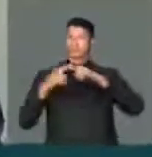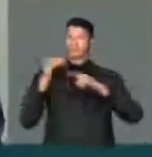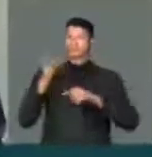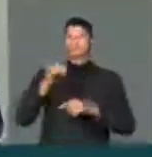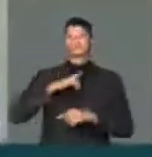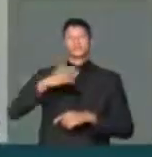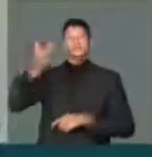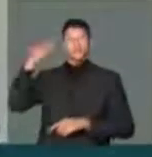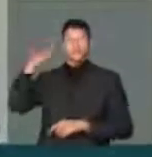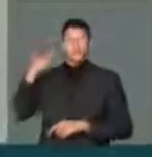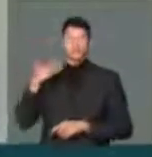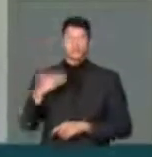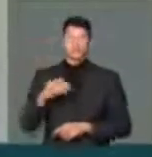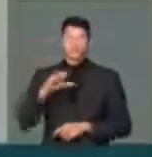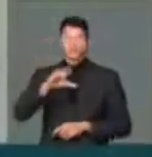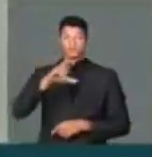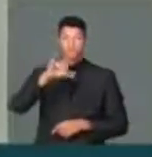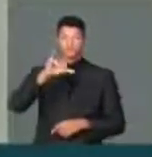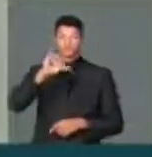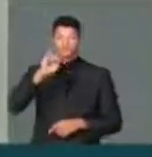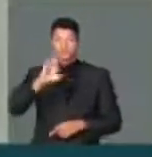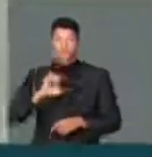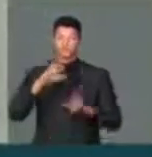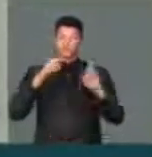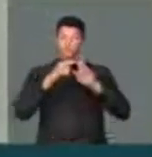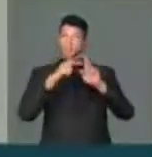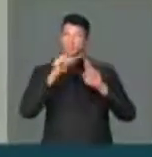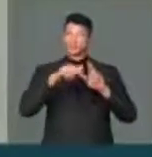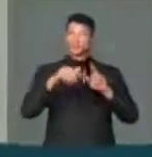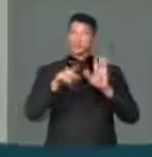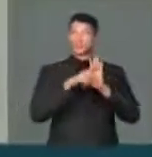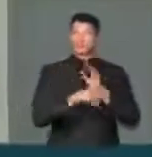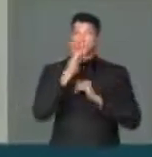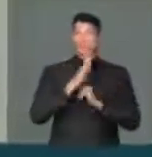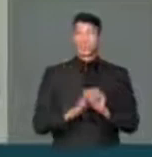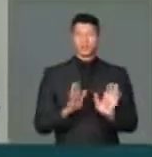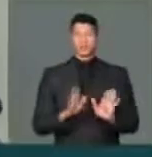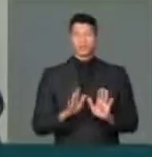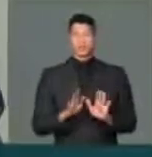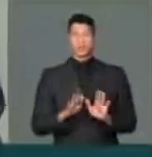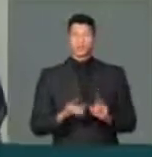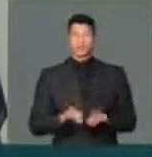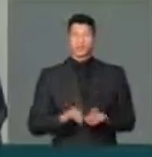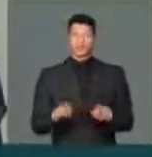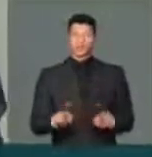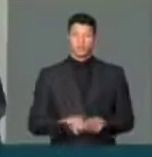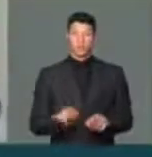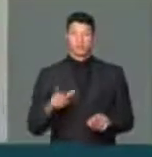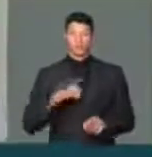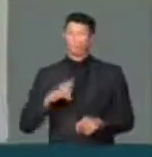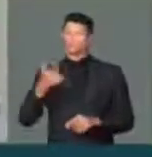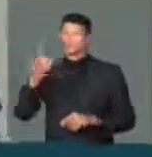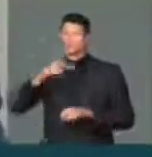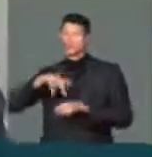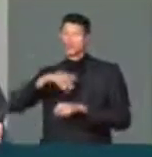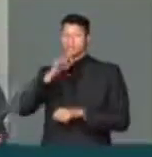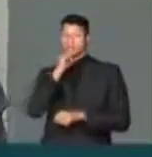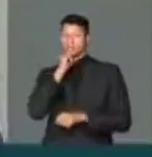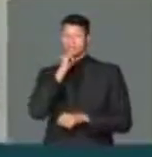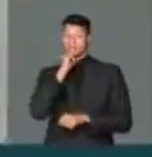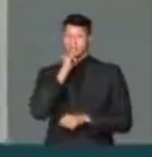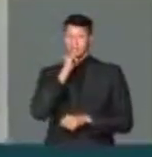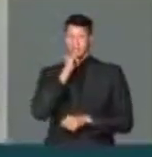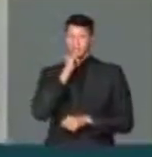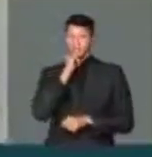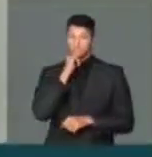no passado. E a crise de representatividade não é um monopólio brasileiro. Nós vemos isso em outros países. Por exemplo,